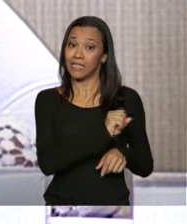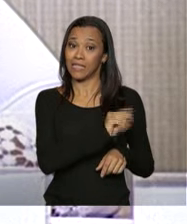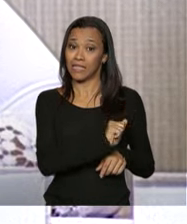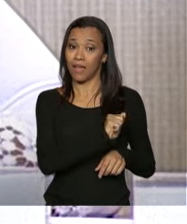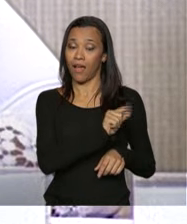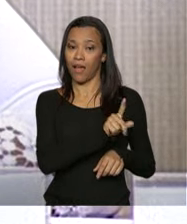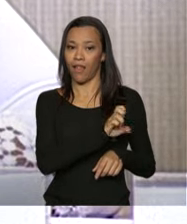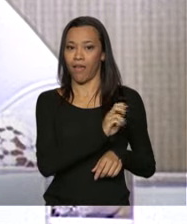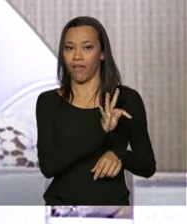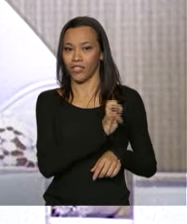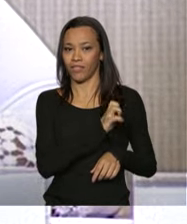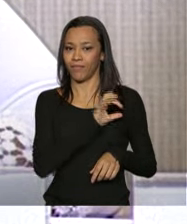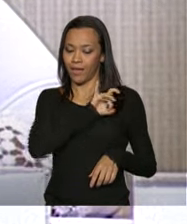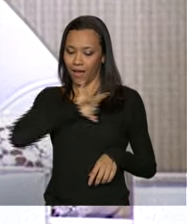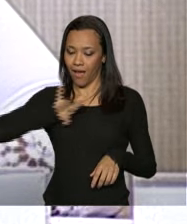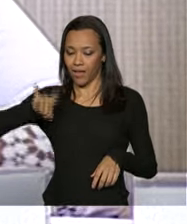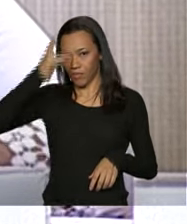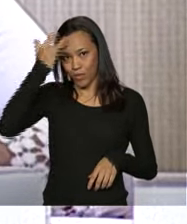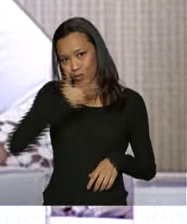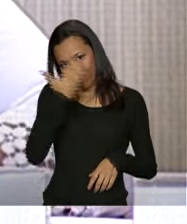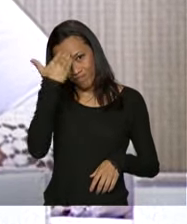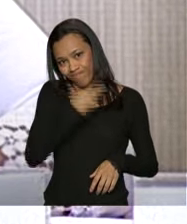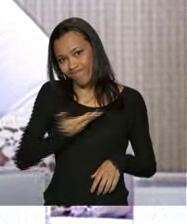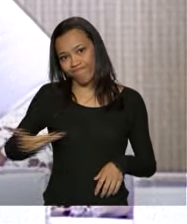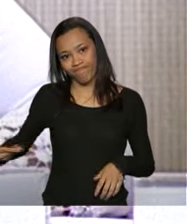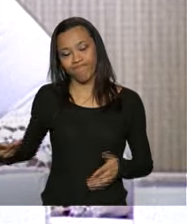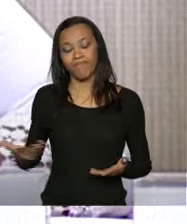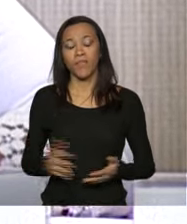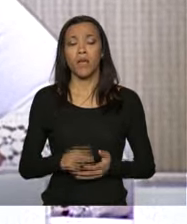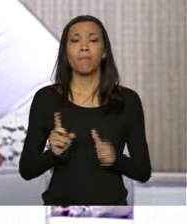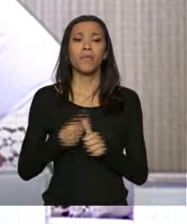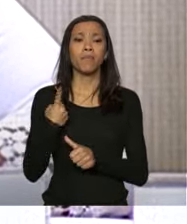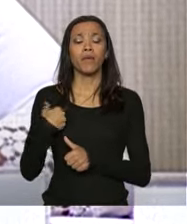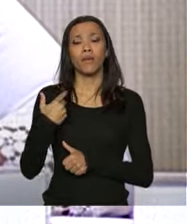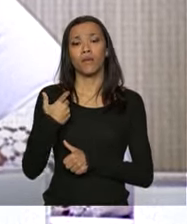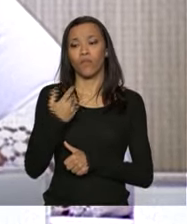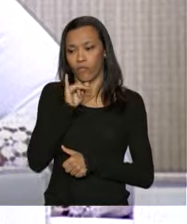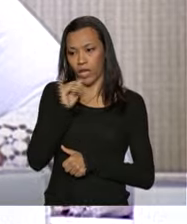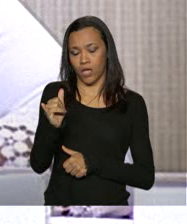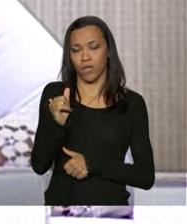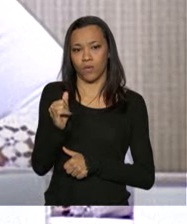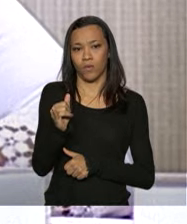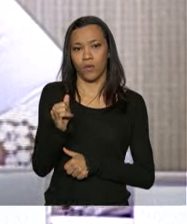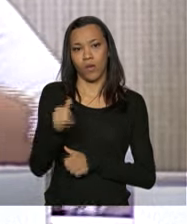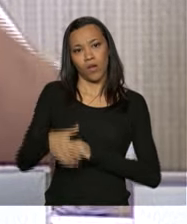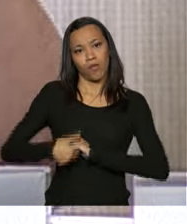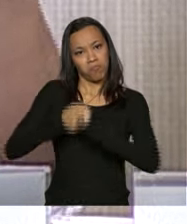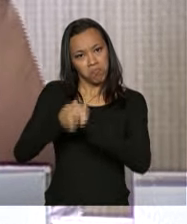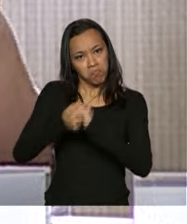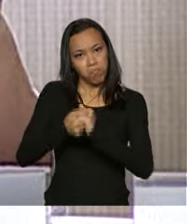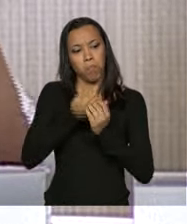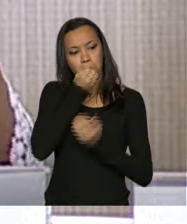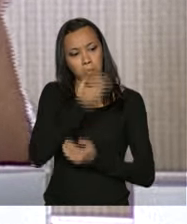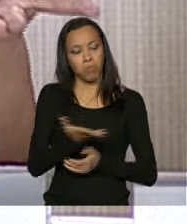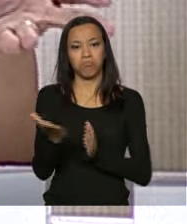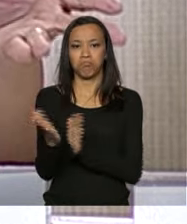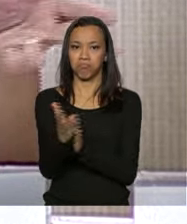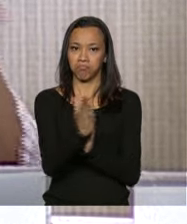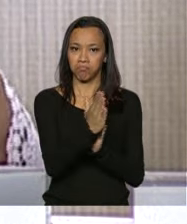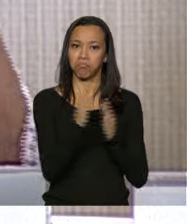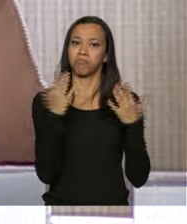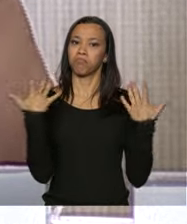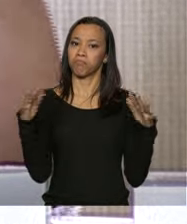Flaxson. Eh, eu gostaria primeiro, Gabriel, de cumprimentar, né, essa iniciativa. Eu acho que é